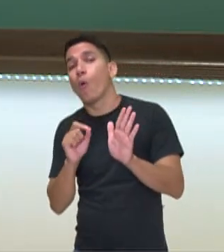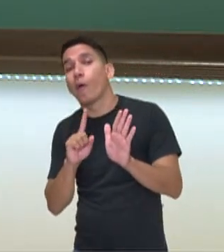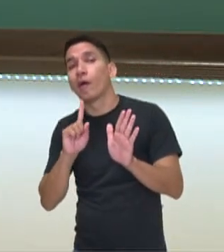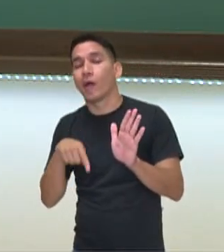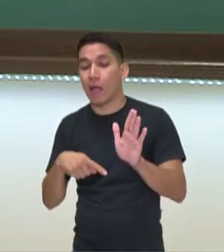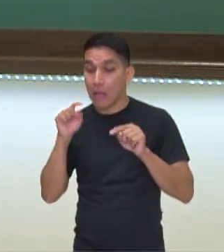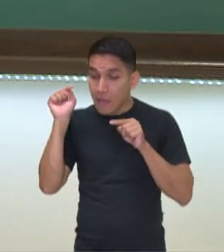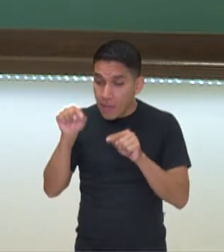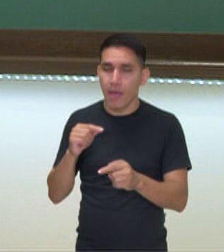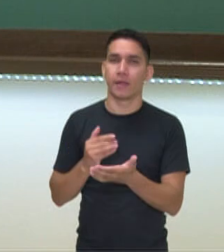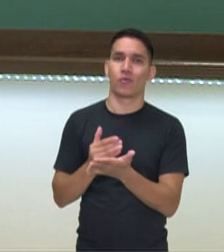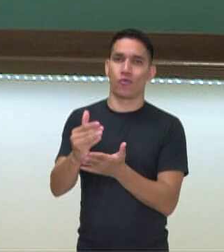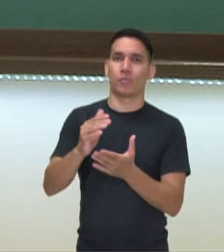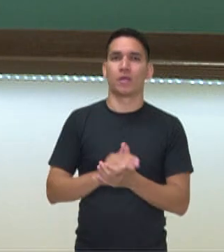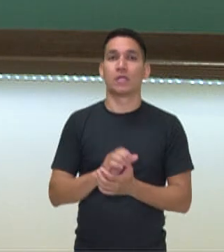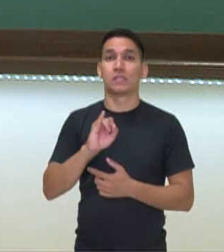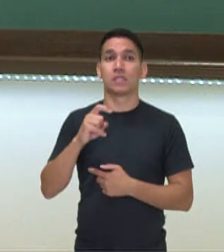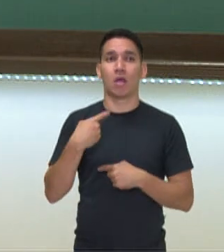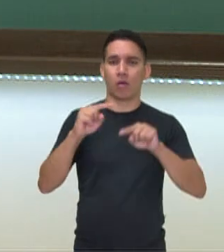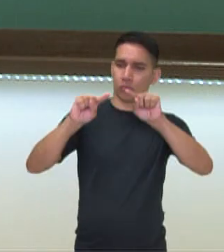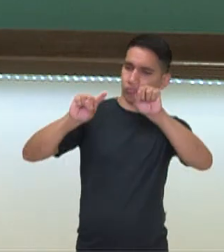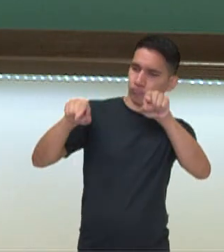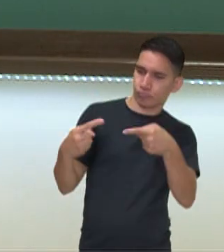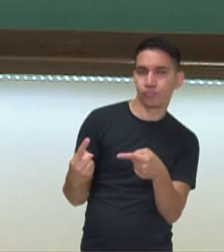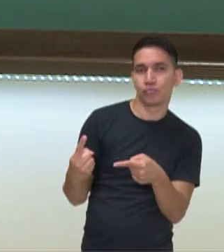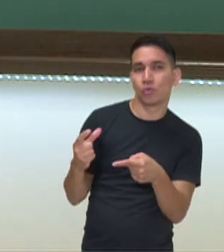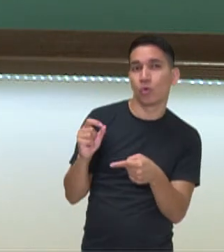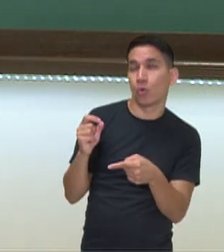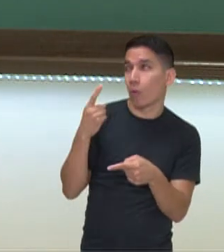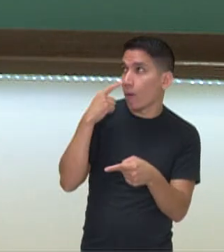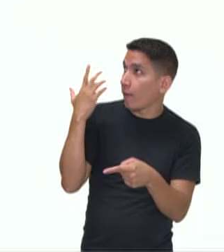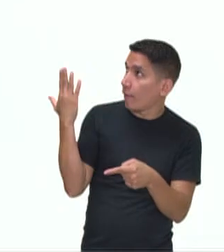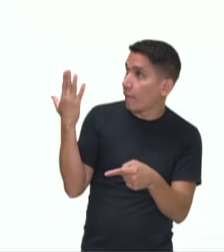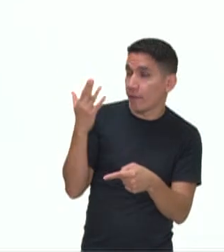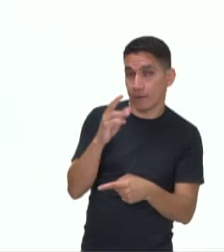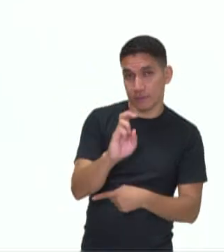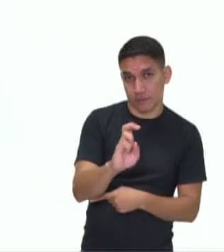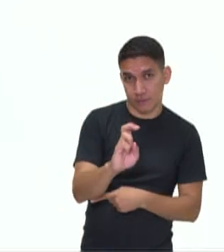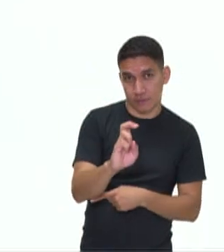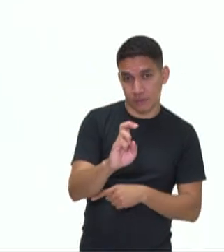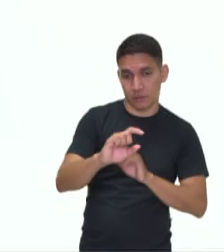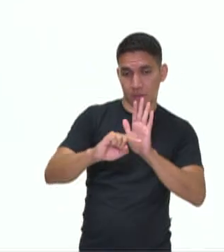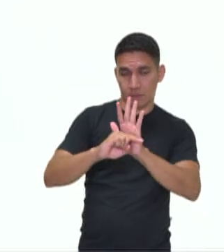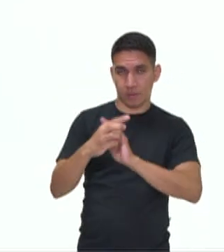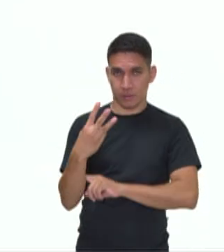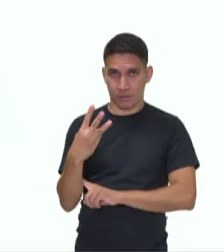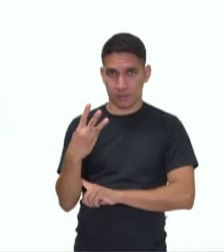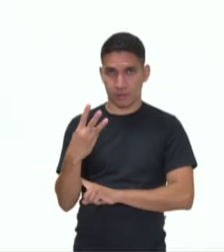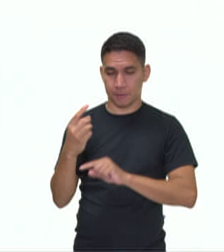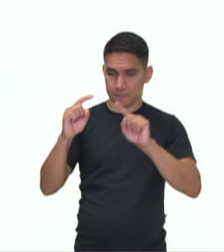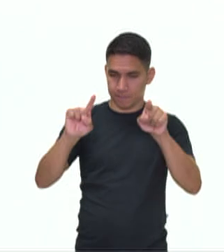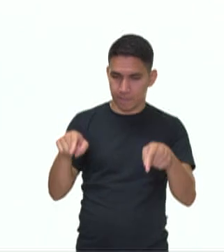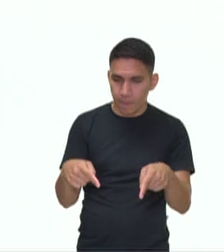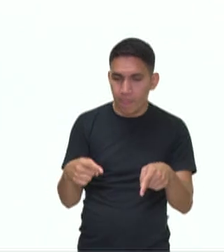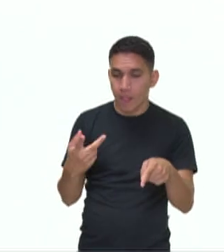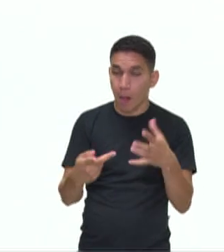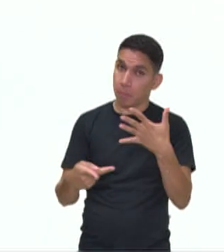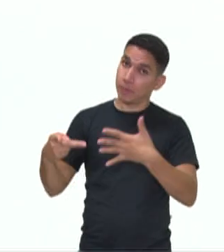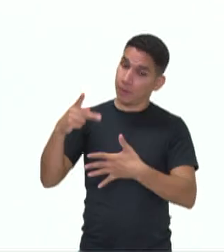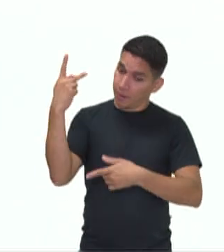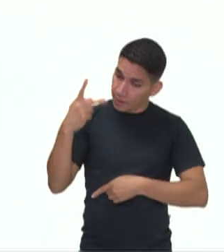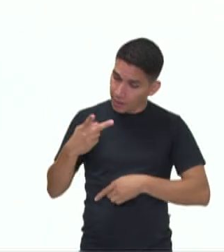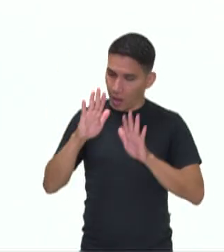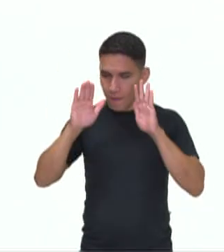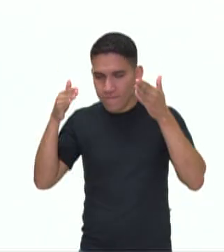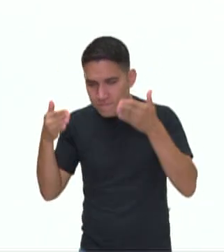lá primeiro. Se eu colocar o parênteses aqui, ó, entre a subtração, colocando na subtração, o que eu vou ter? Tem que